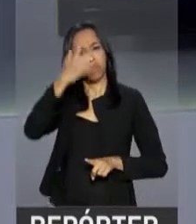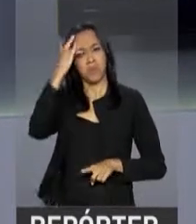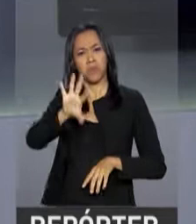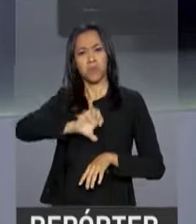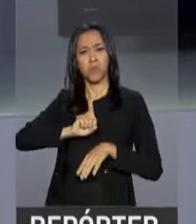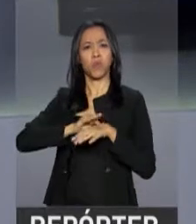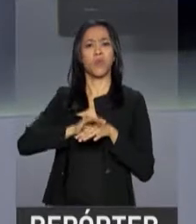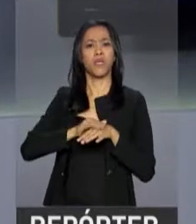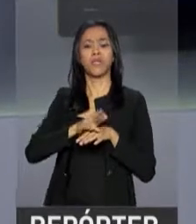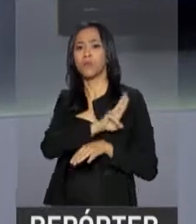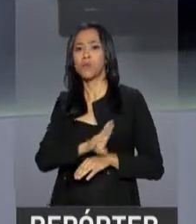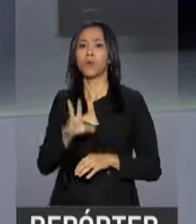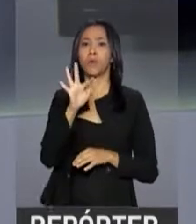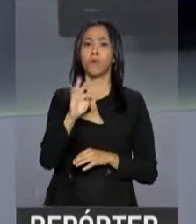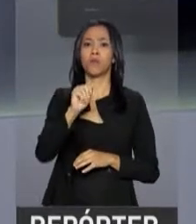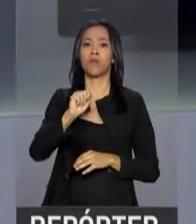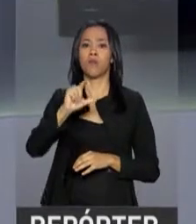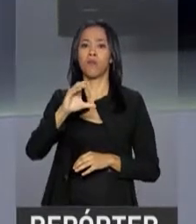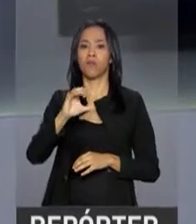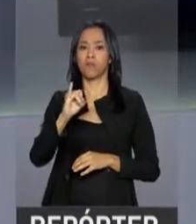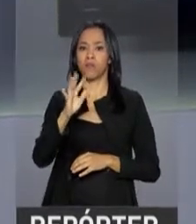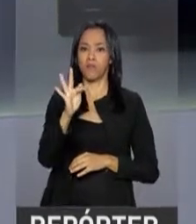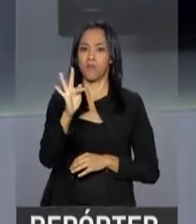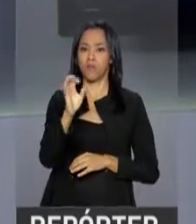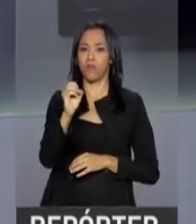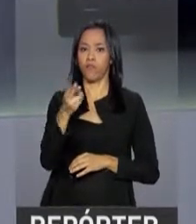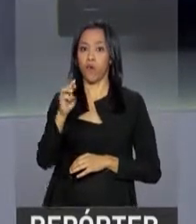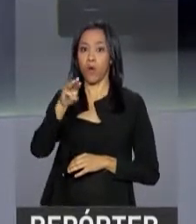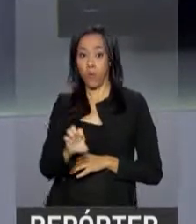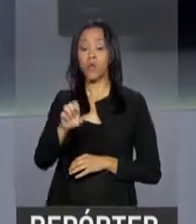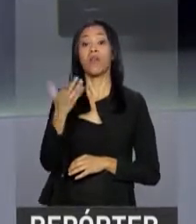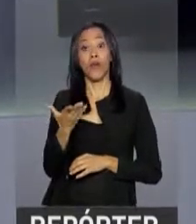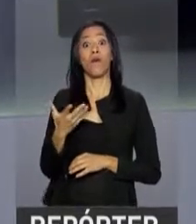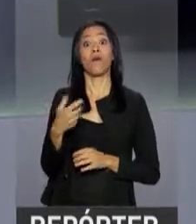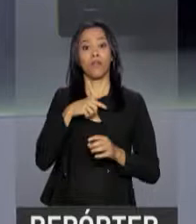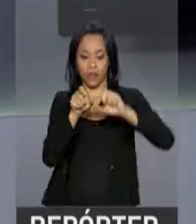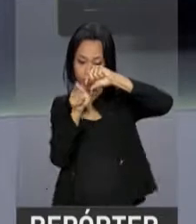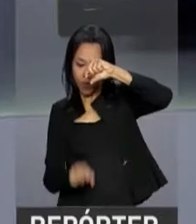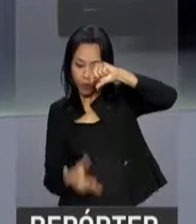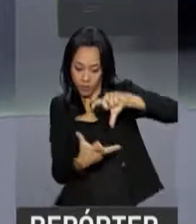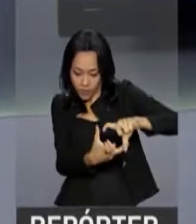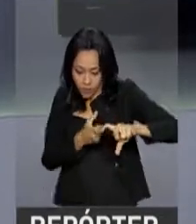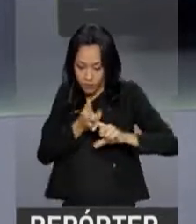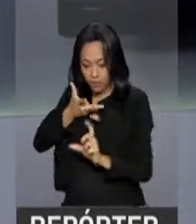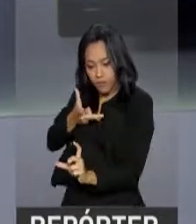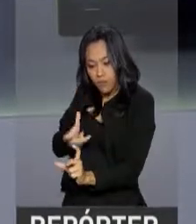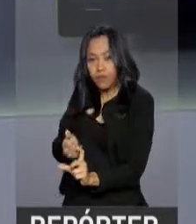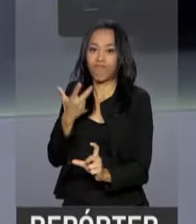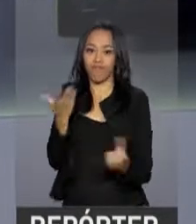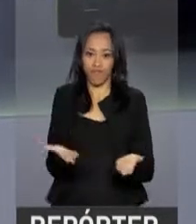agora têm acesso ao transplante de medula quem traz os detalhes ao vivo pra gente a repórter cleide lopes boa tarde